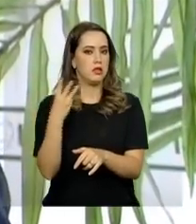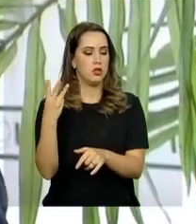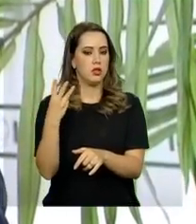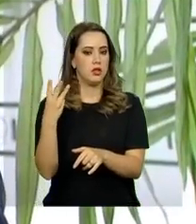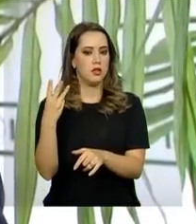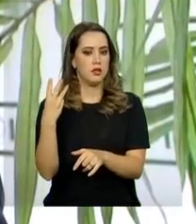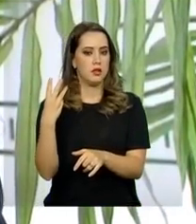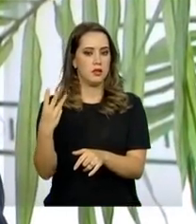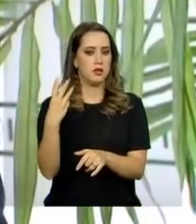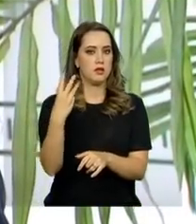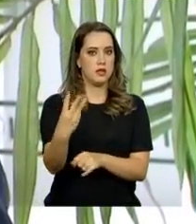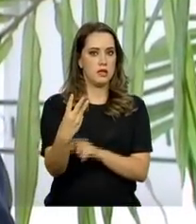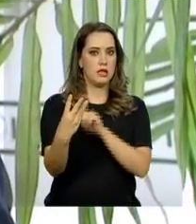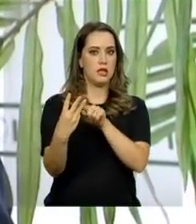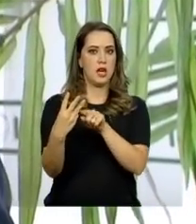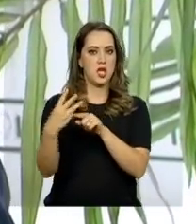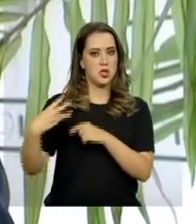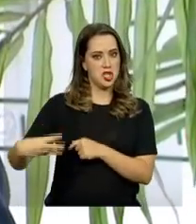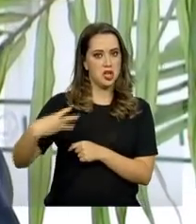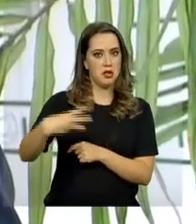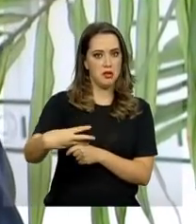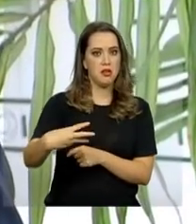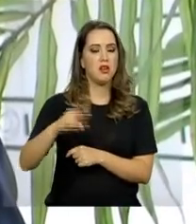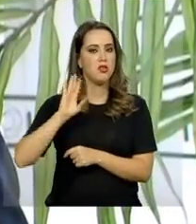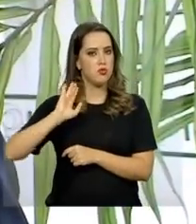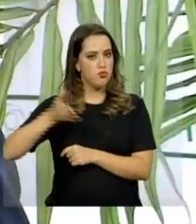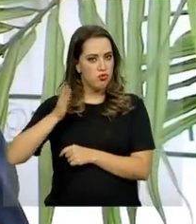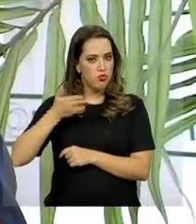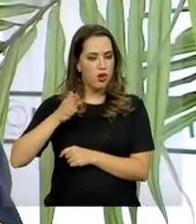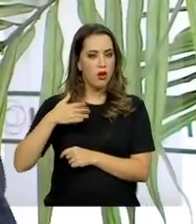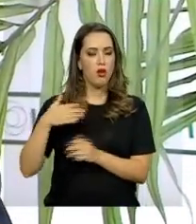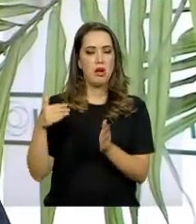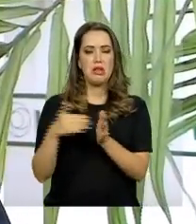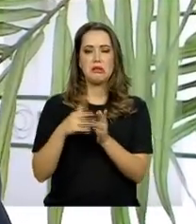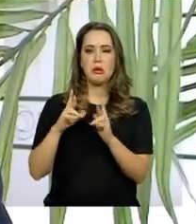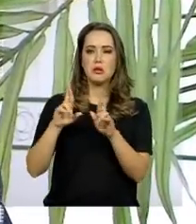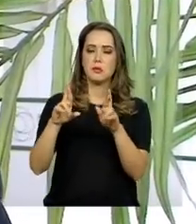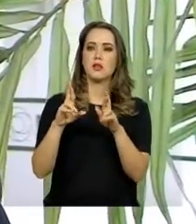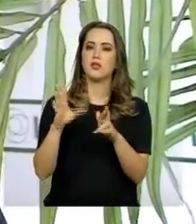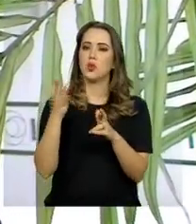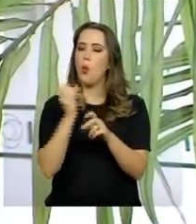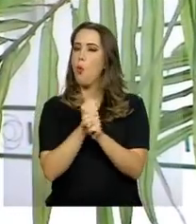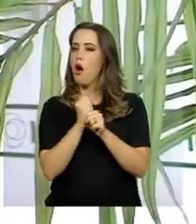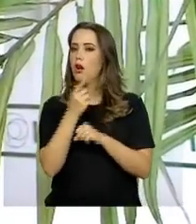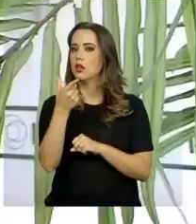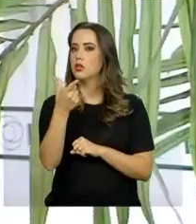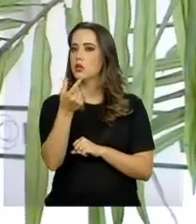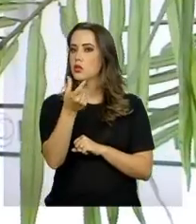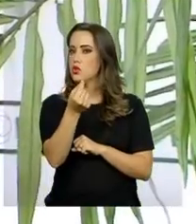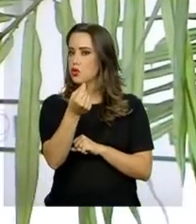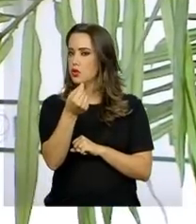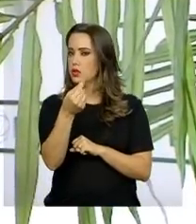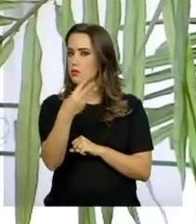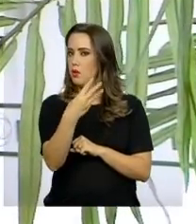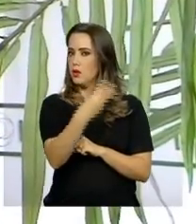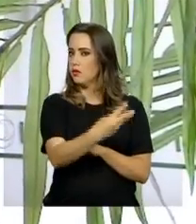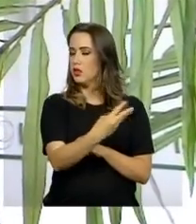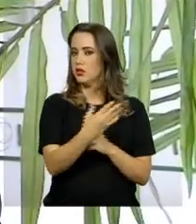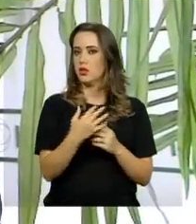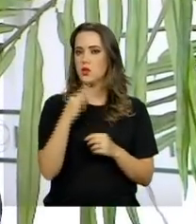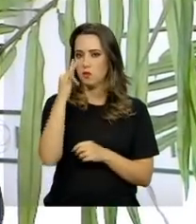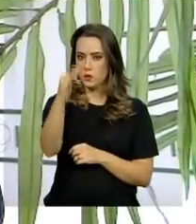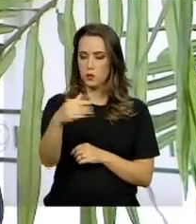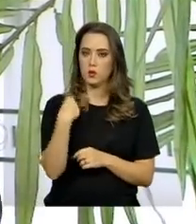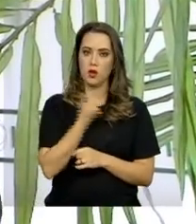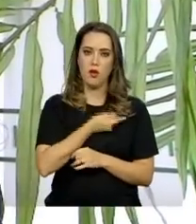33ª cascata, mais 33 cascatas previstas para 2033. É o que nós estamos trabalhando e ao final desse